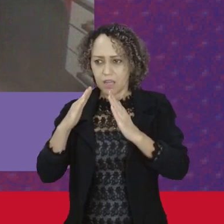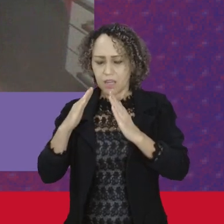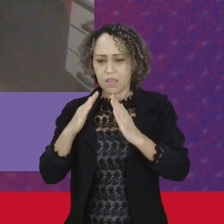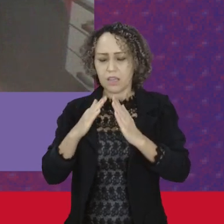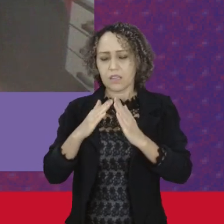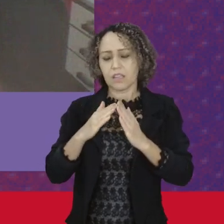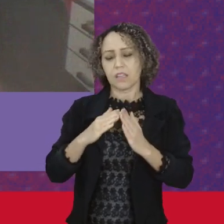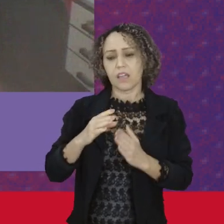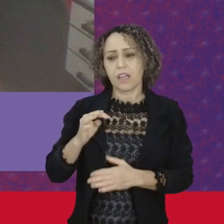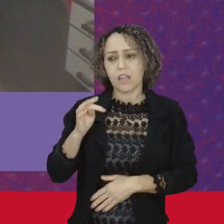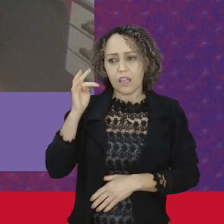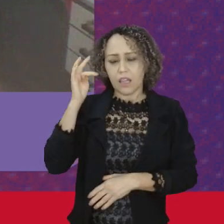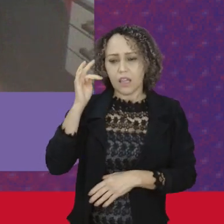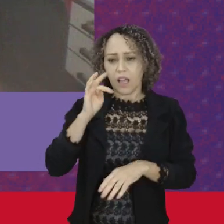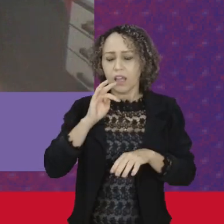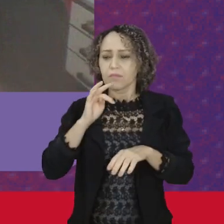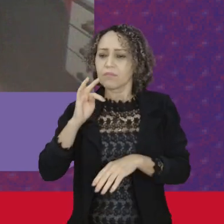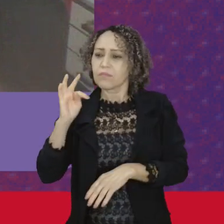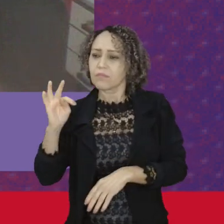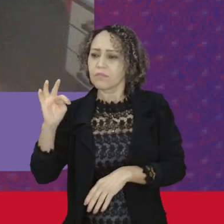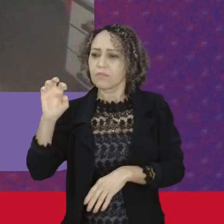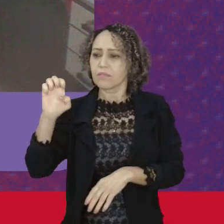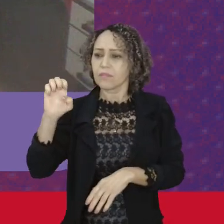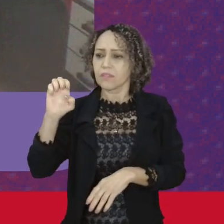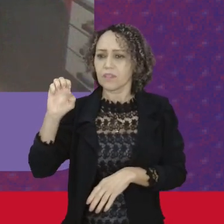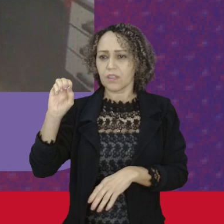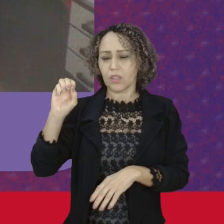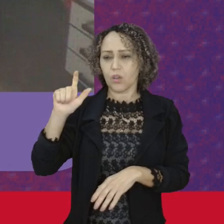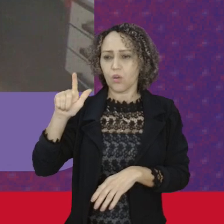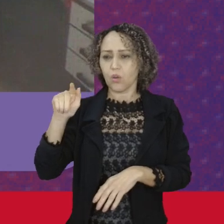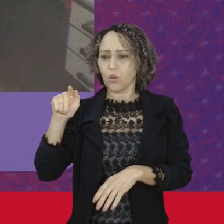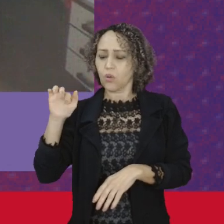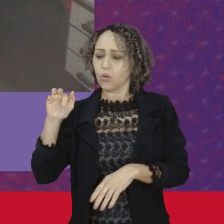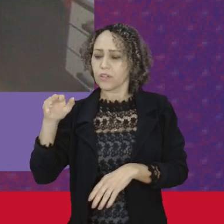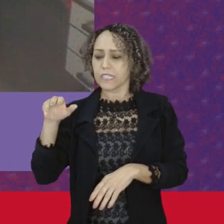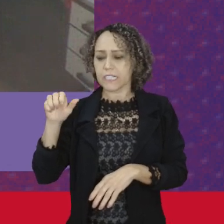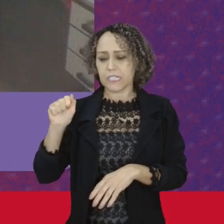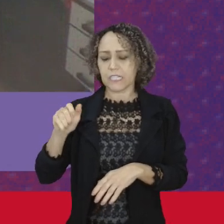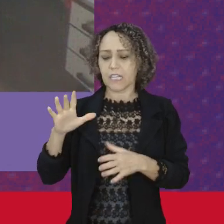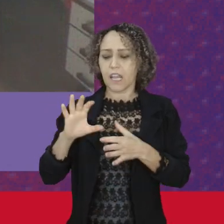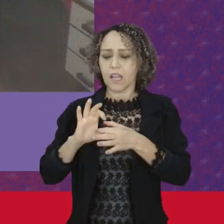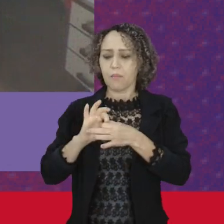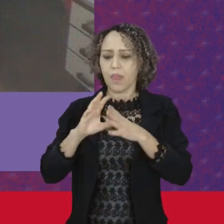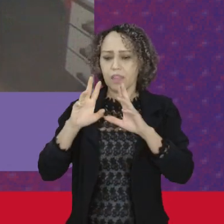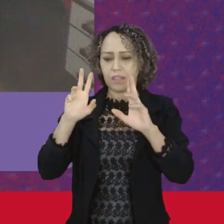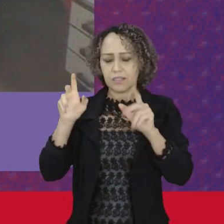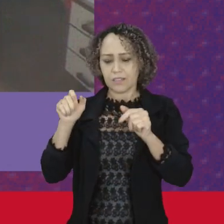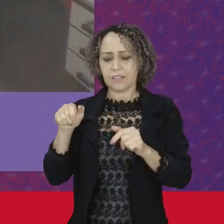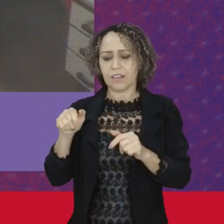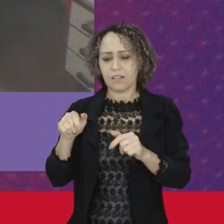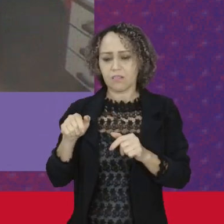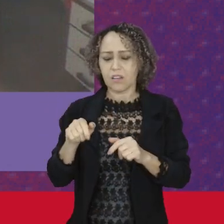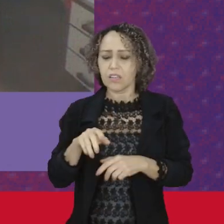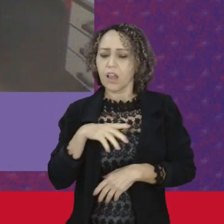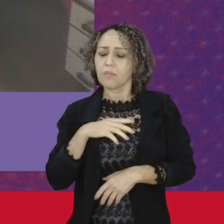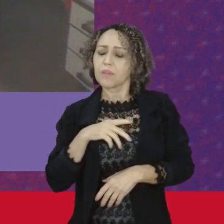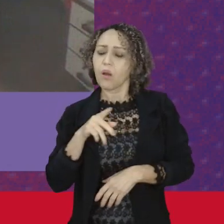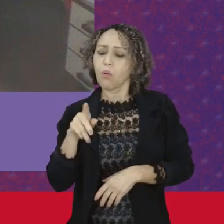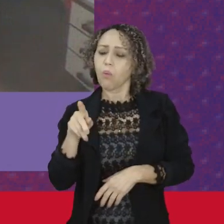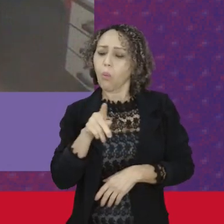da libertação, né? É lógico. Ela comprava 150 exemplares do Jornal Brasil